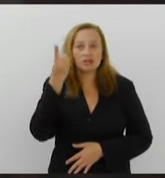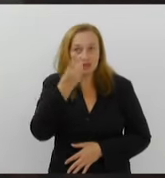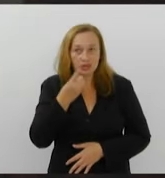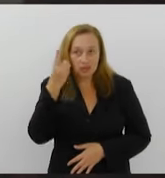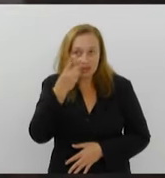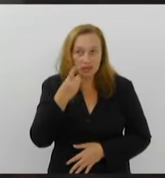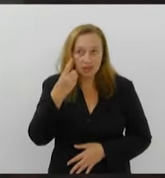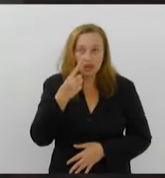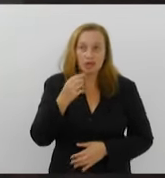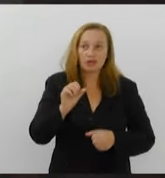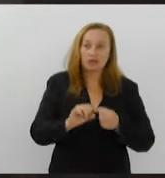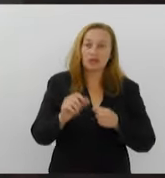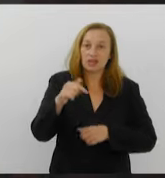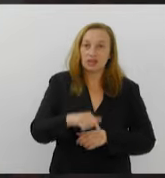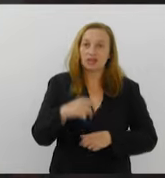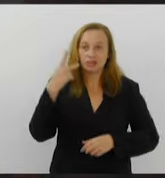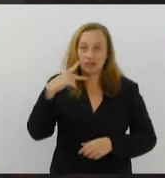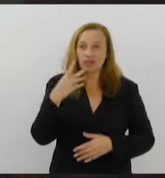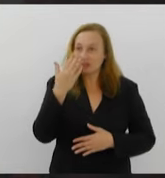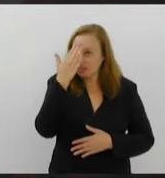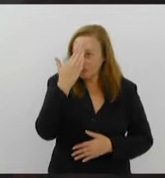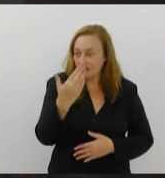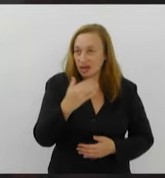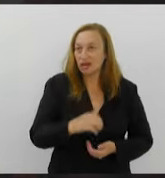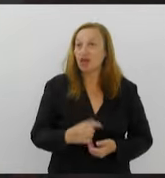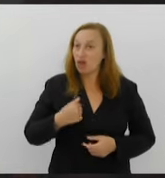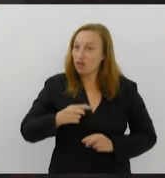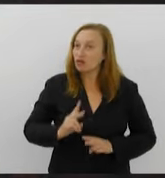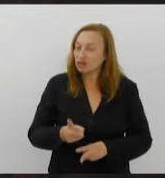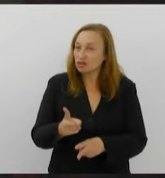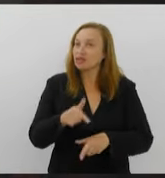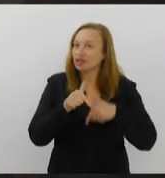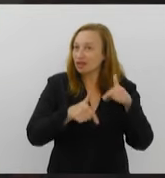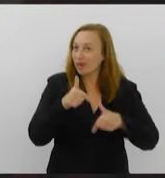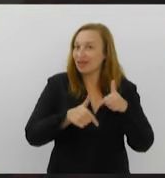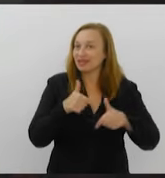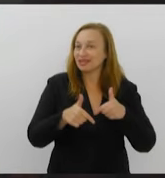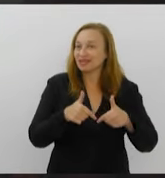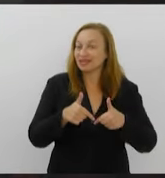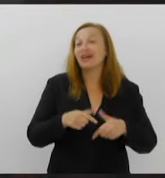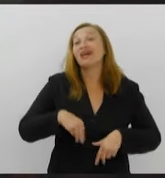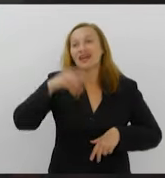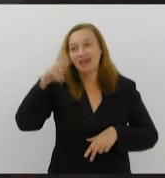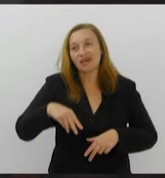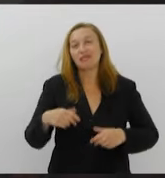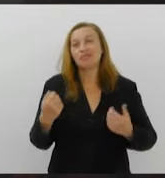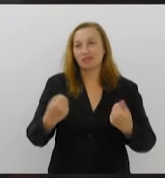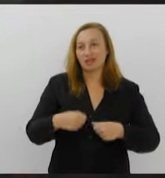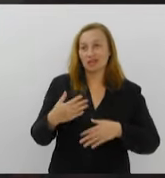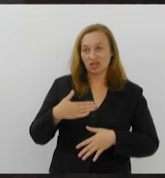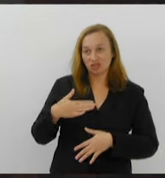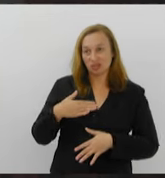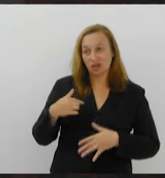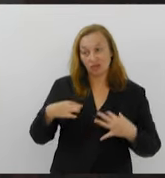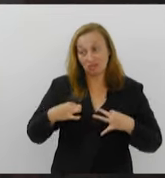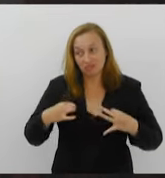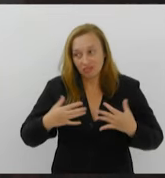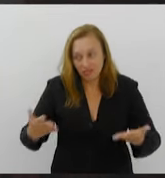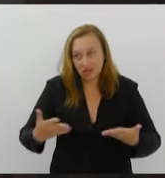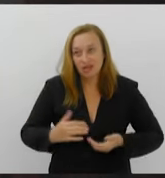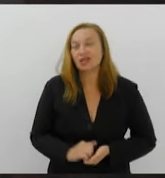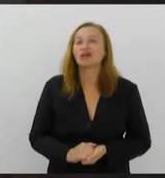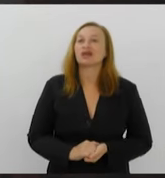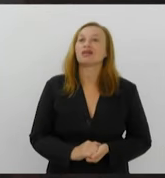amigas que fiz aqui nesse parlamento. Muito obrigado, vou continuar aqui trabalhando, quem precisar estarei de plantão na casa, mas repito,